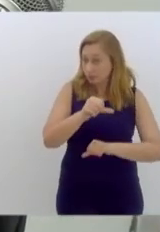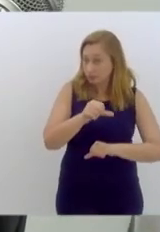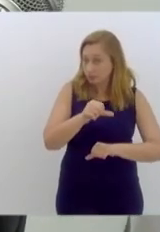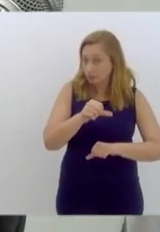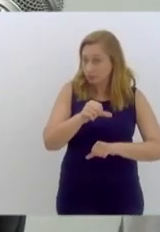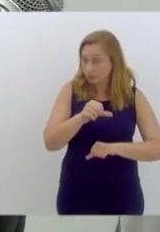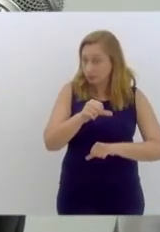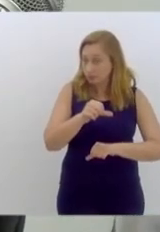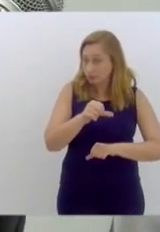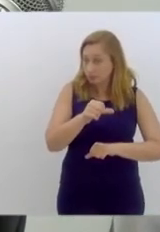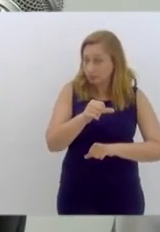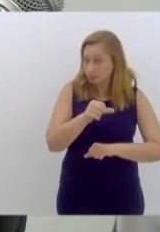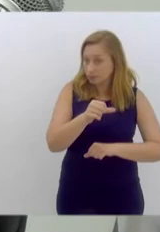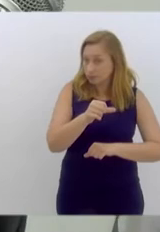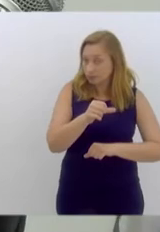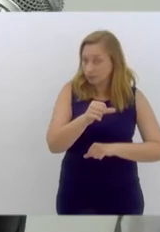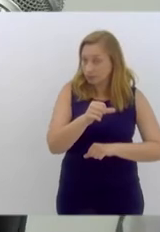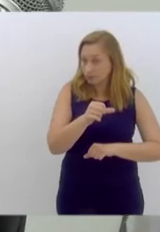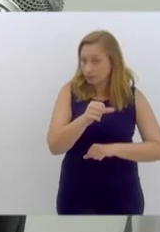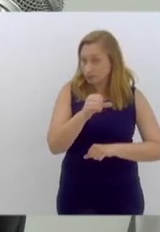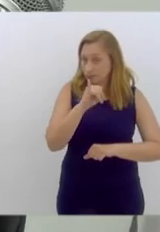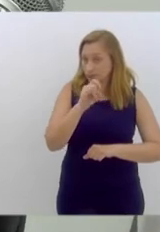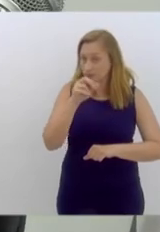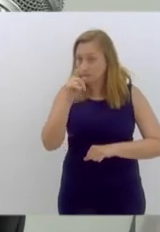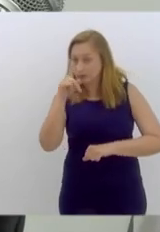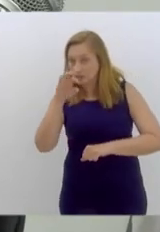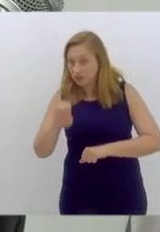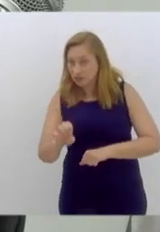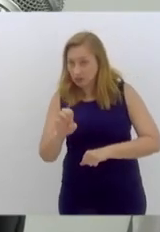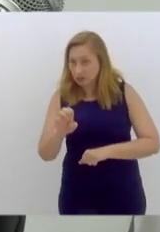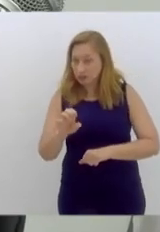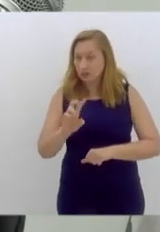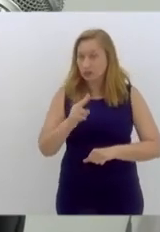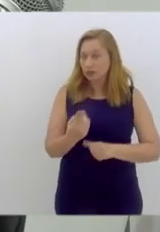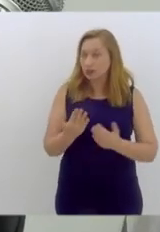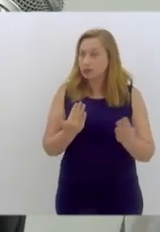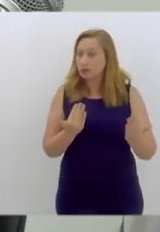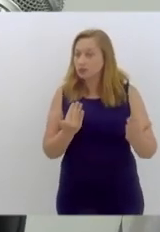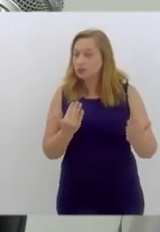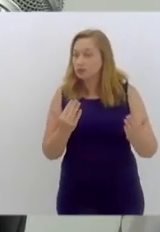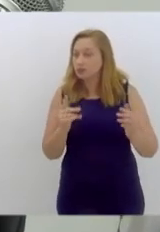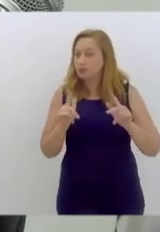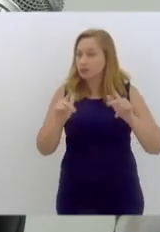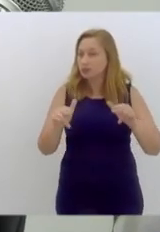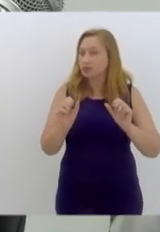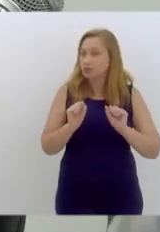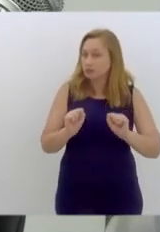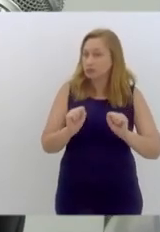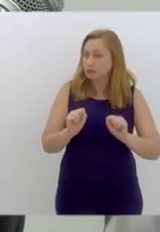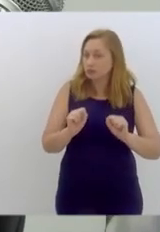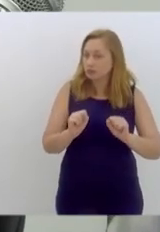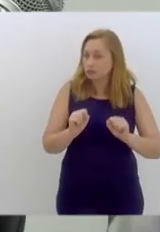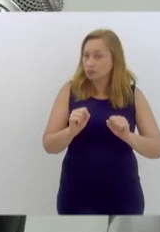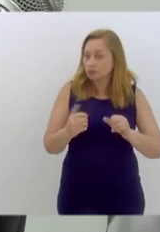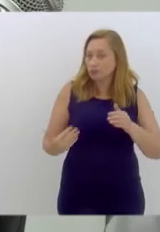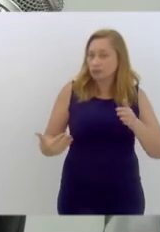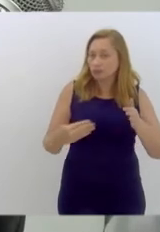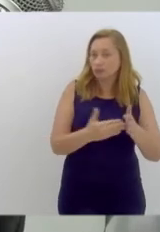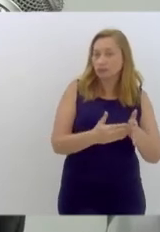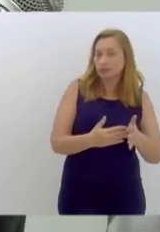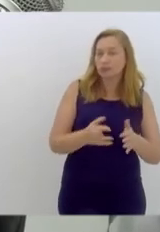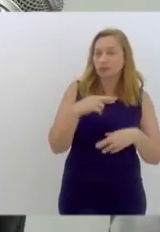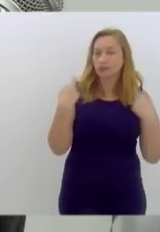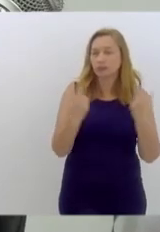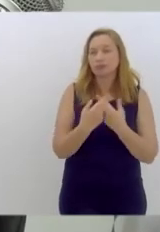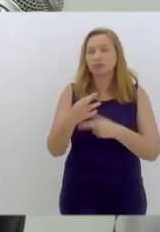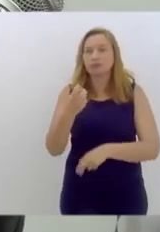índice ou alguma coisa similar, e a senhora pudesse nos trazer até a reunião de sexta-feira às